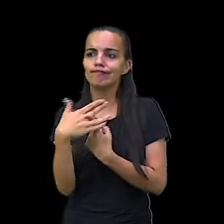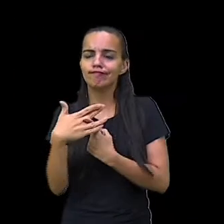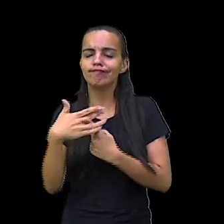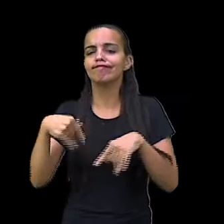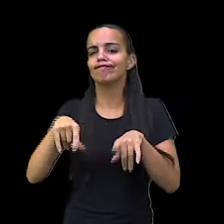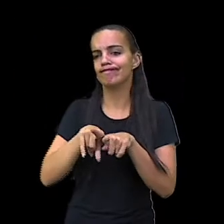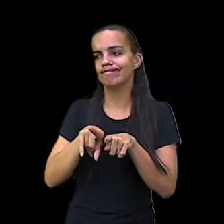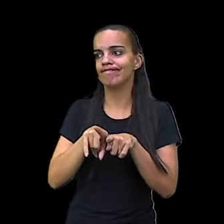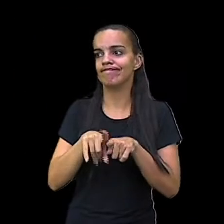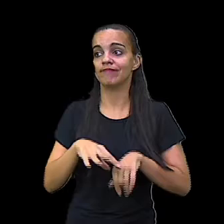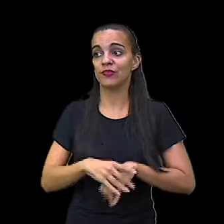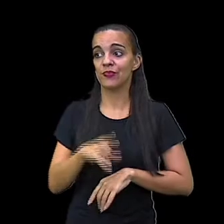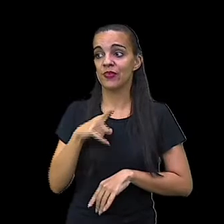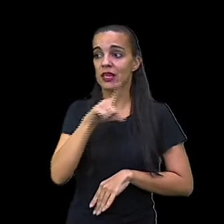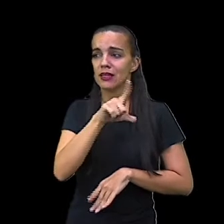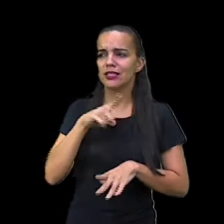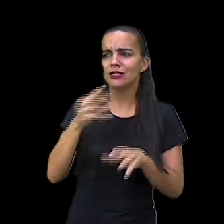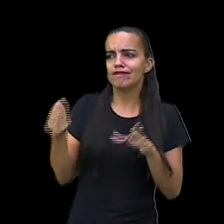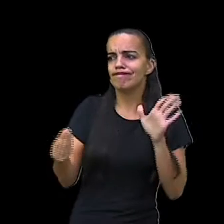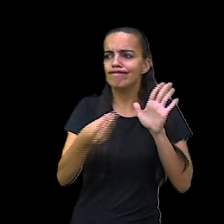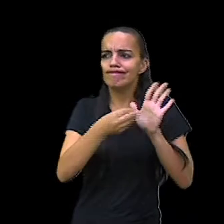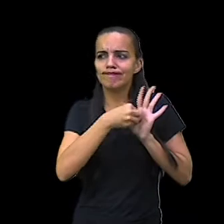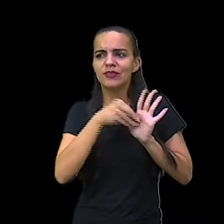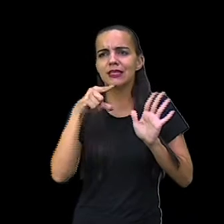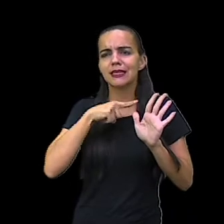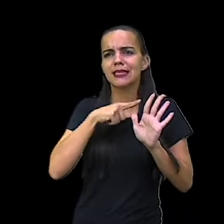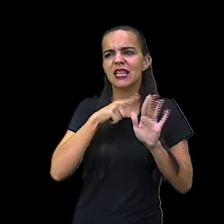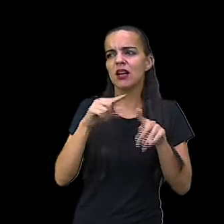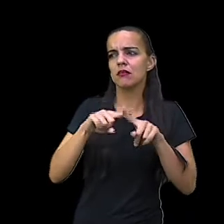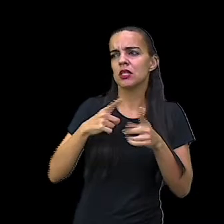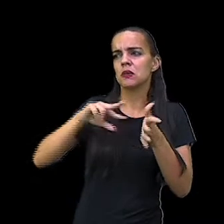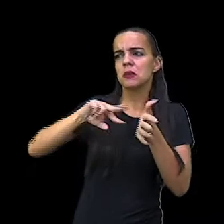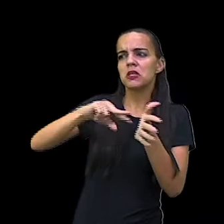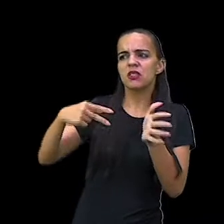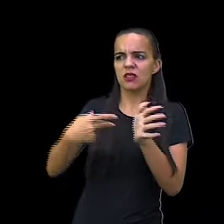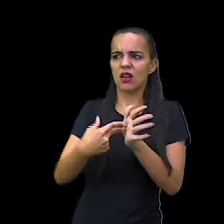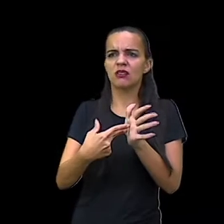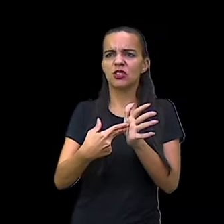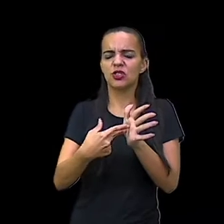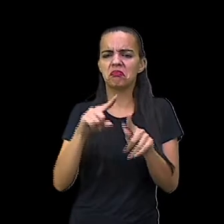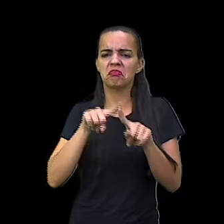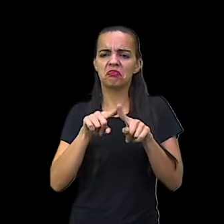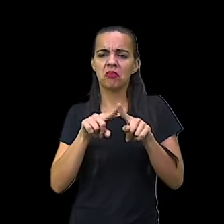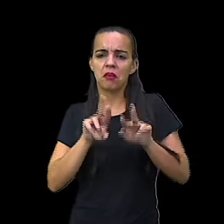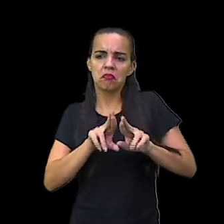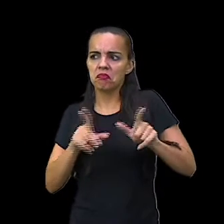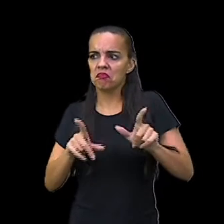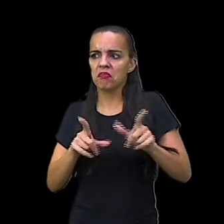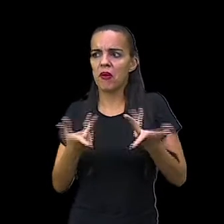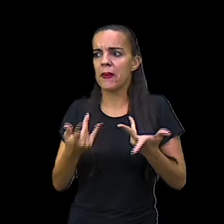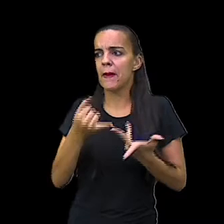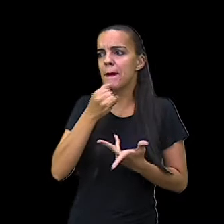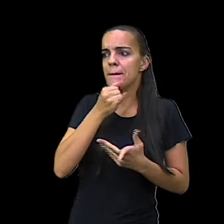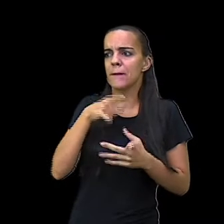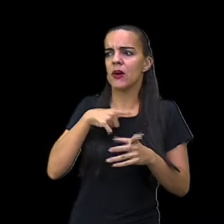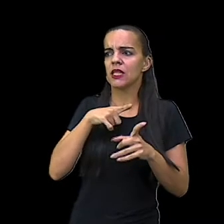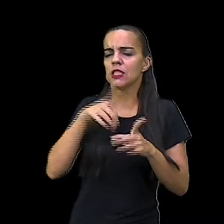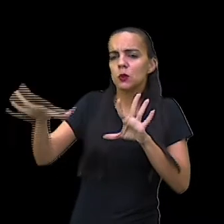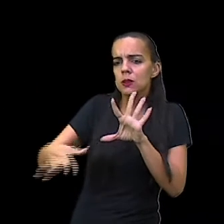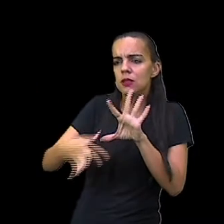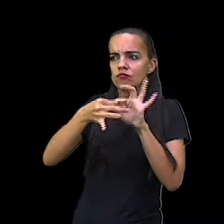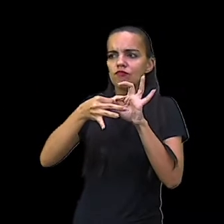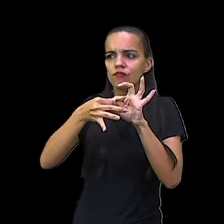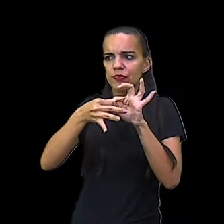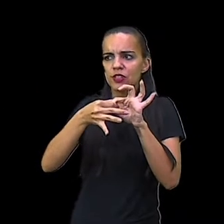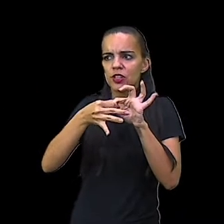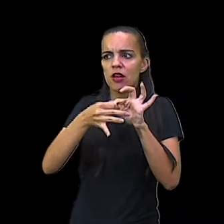Engels. Na atualidade, o termo adquiriu um significado negativo e equivocado, pois é associado à desordem